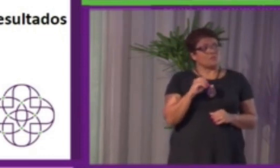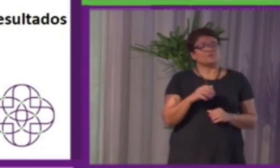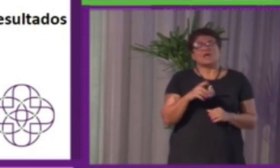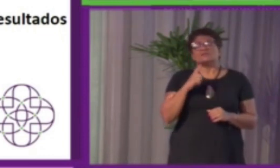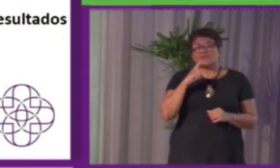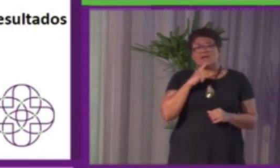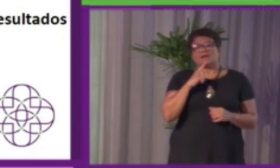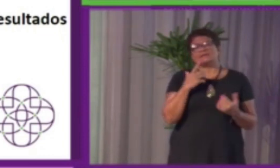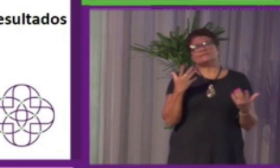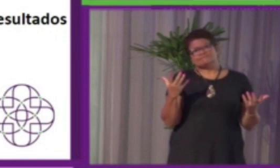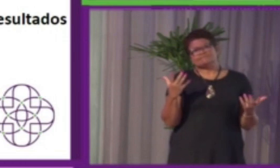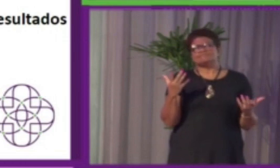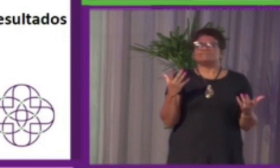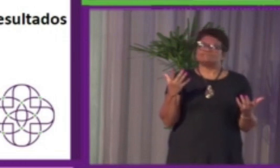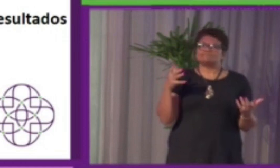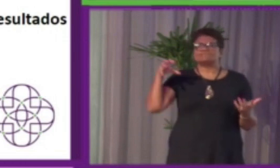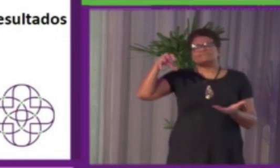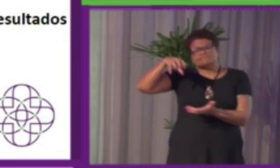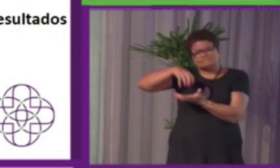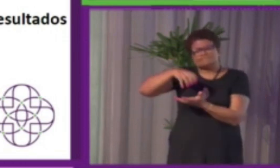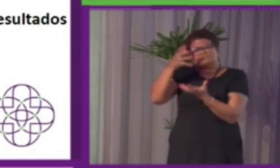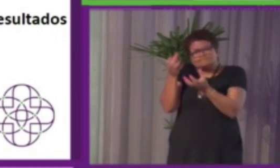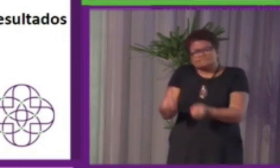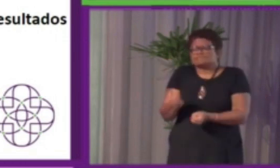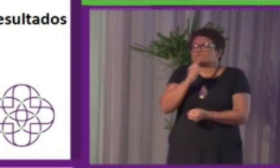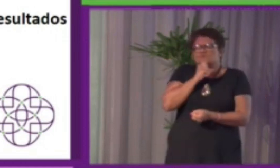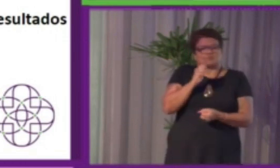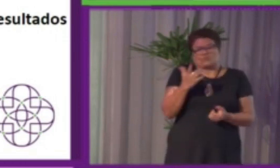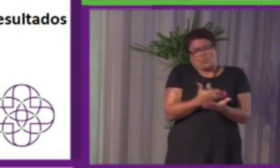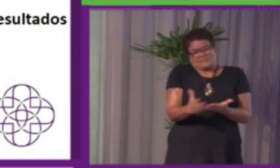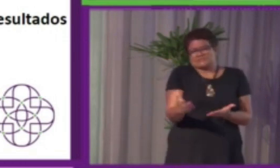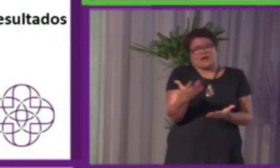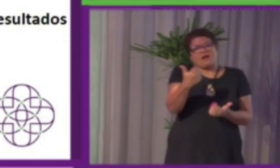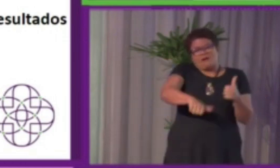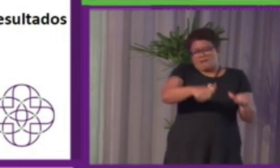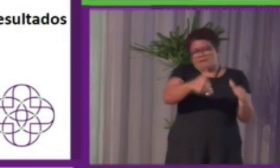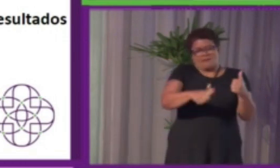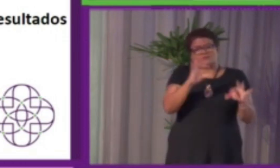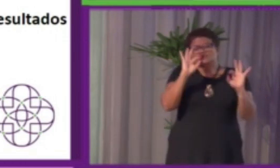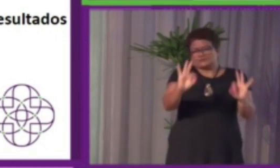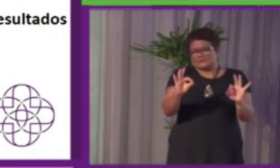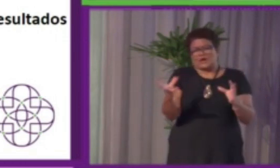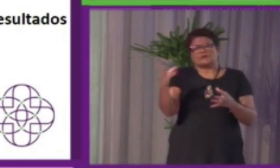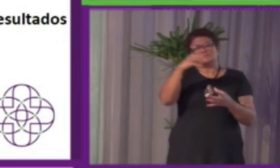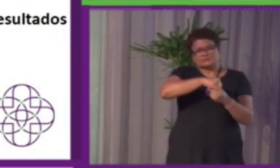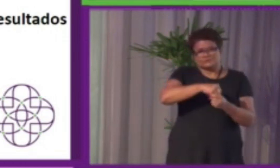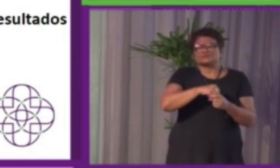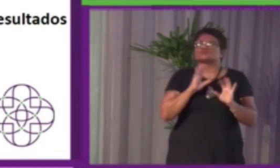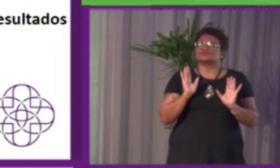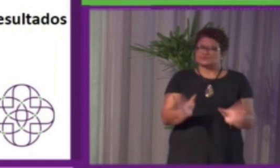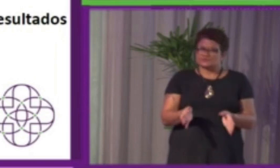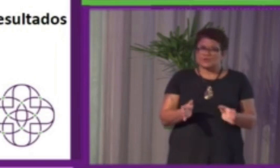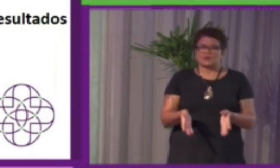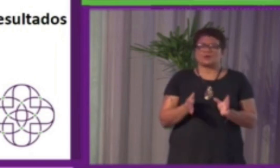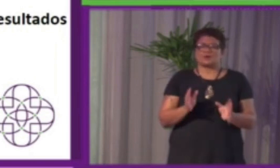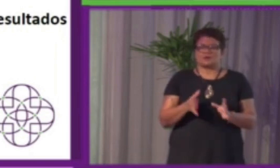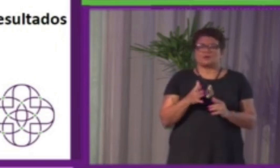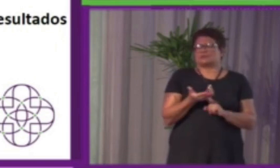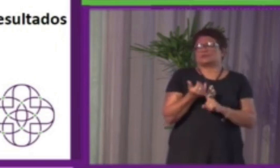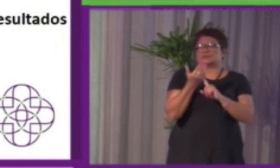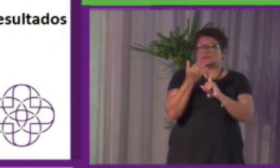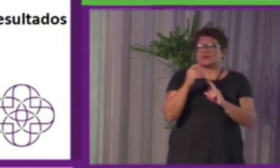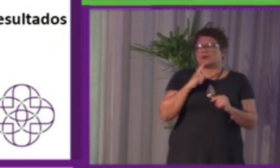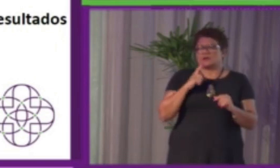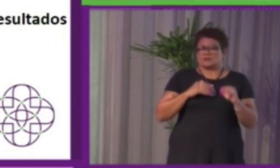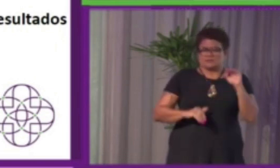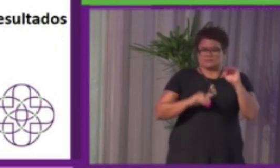agências para que a gente pudesse, então, começar a fazer essas análises e tentar, de fato, já incorporar essa questão da equidade, que é